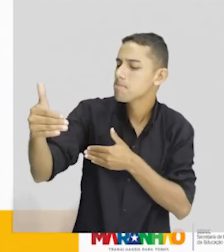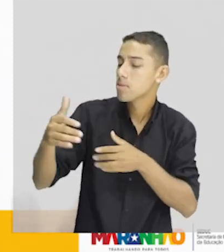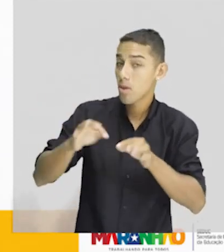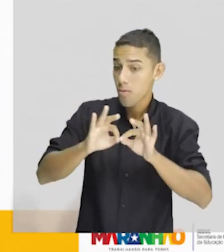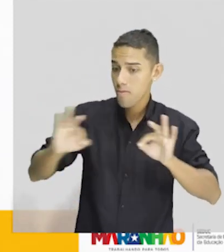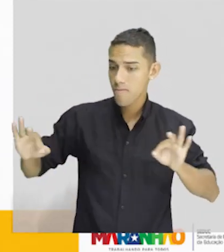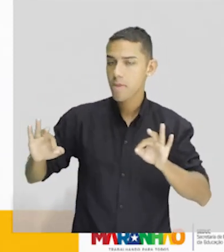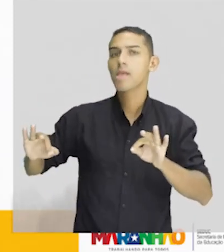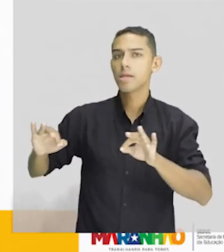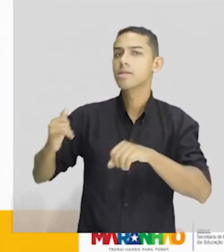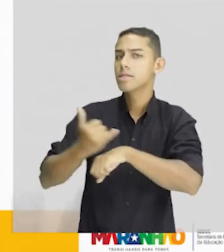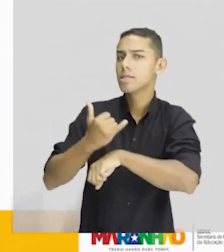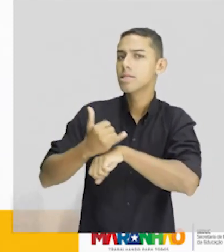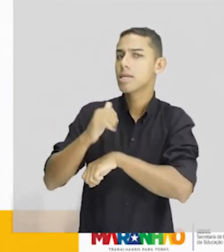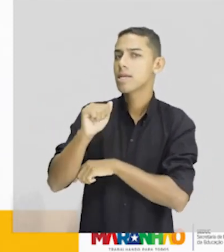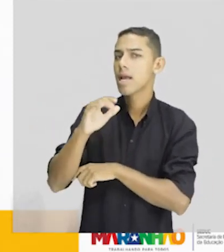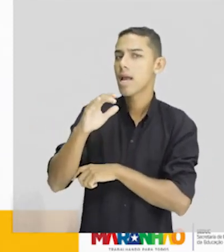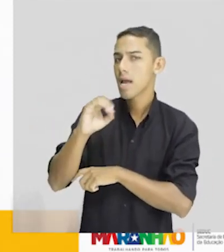de aço.